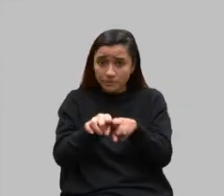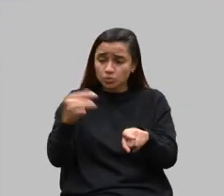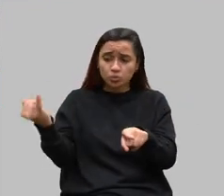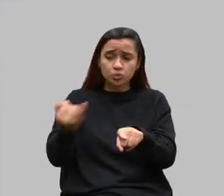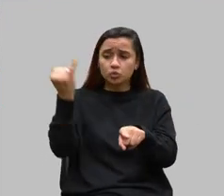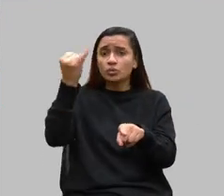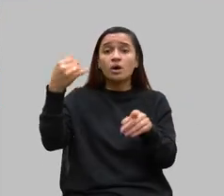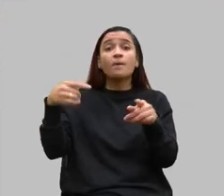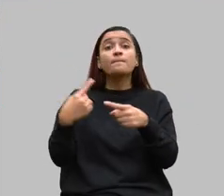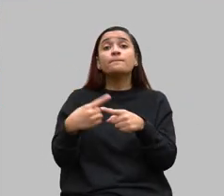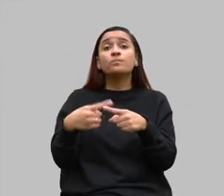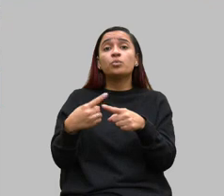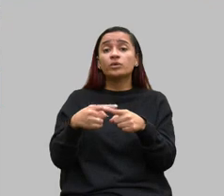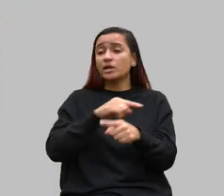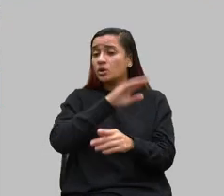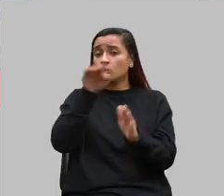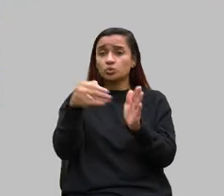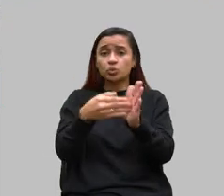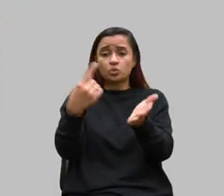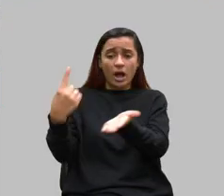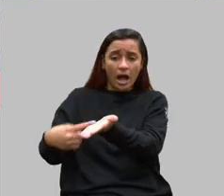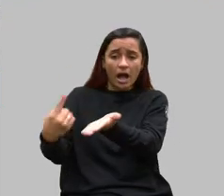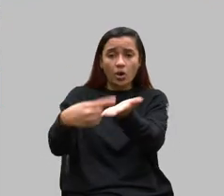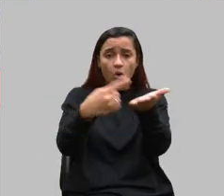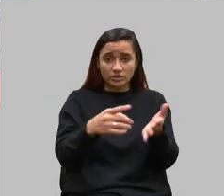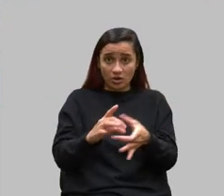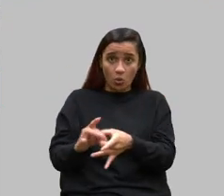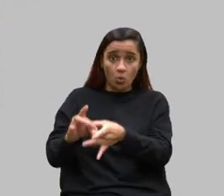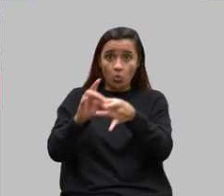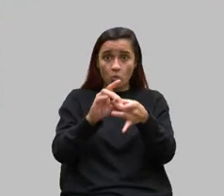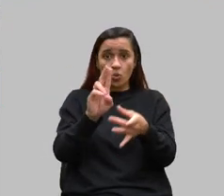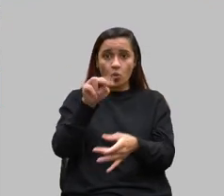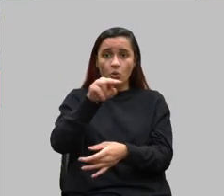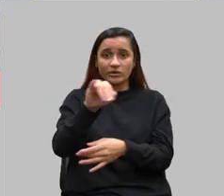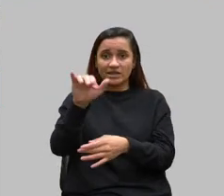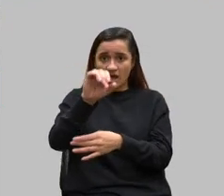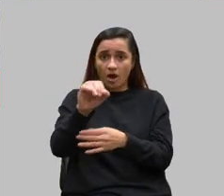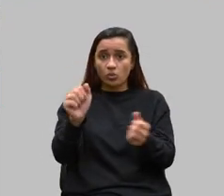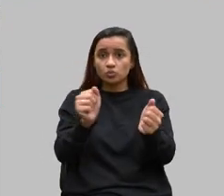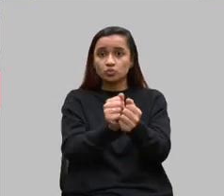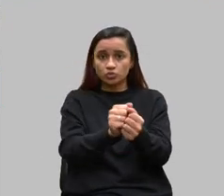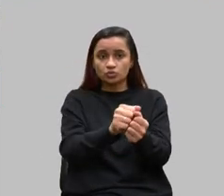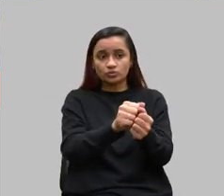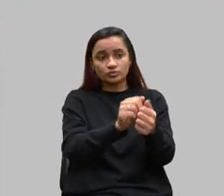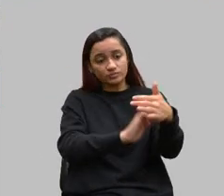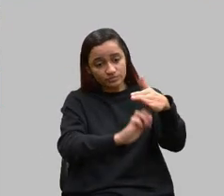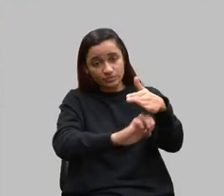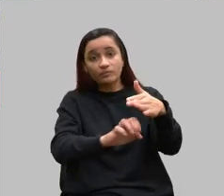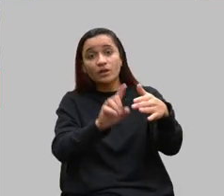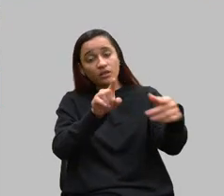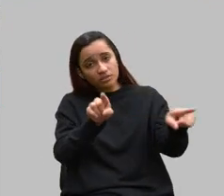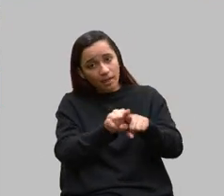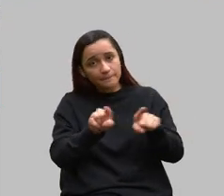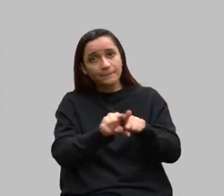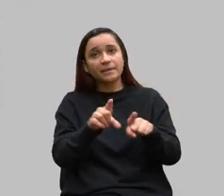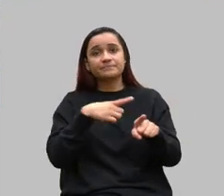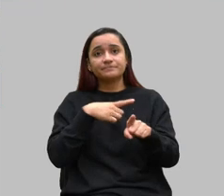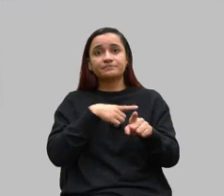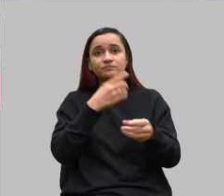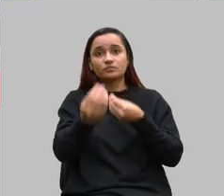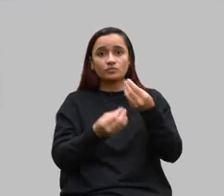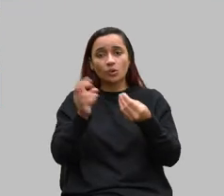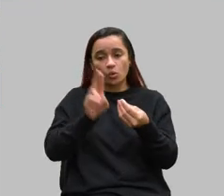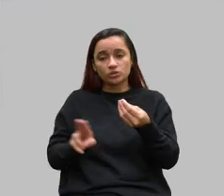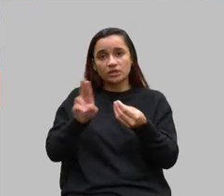grande parte do que foi acordado entre a união e as concessionárias dizem respeito à utilização deoga